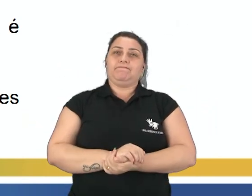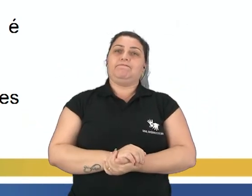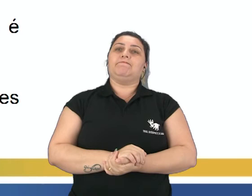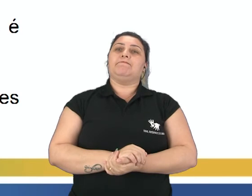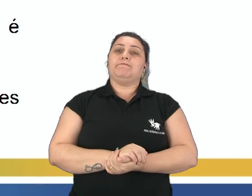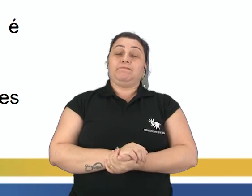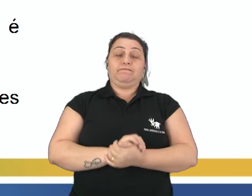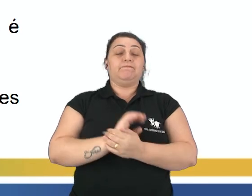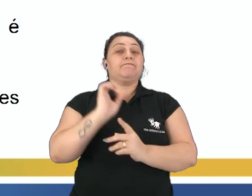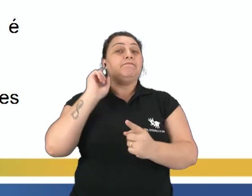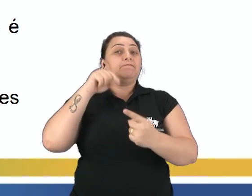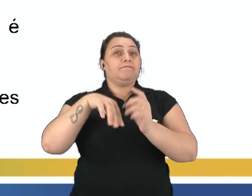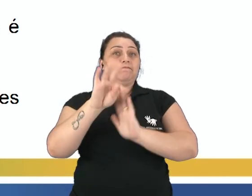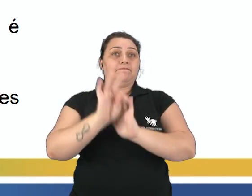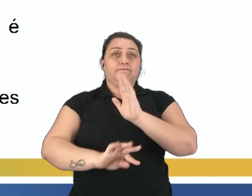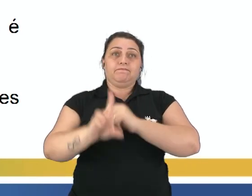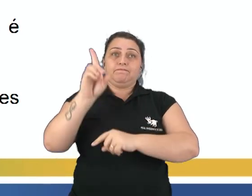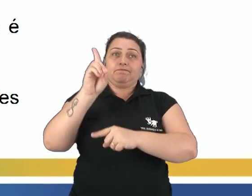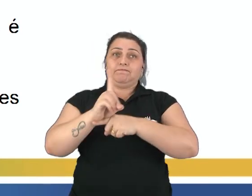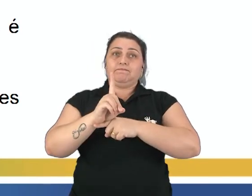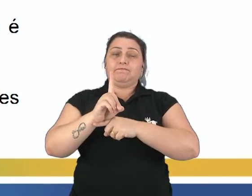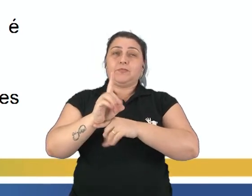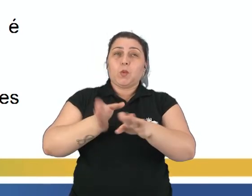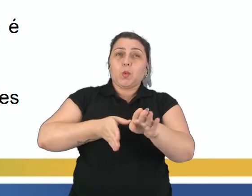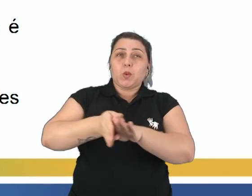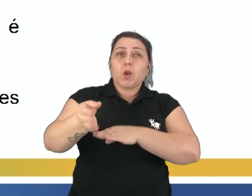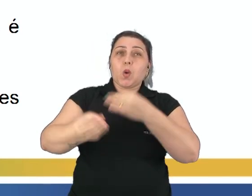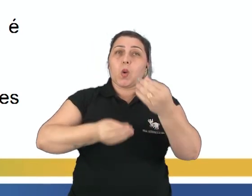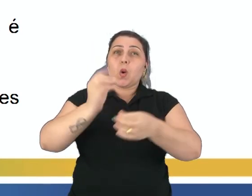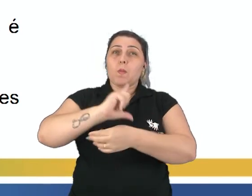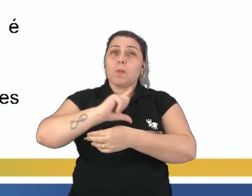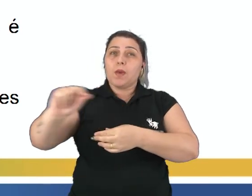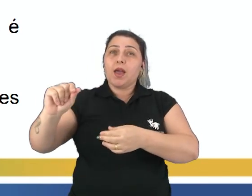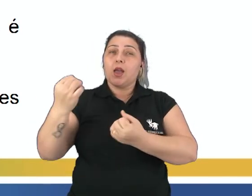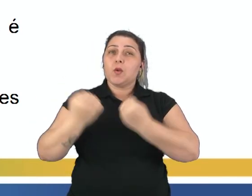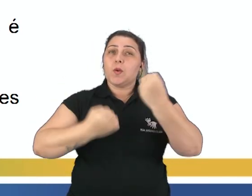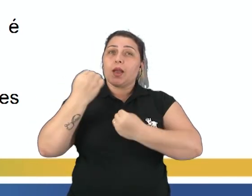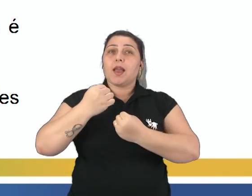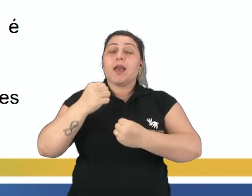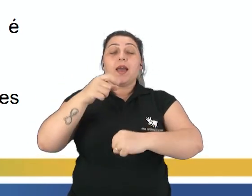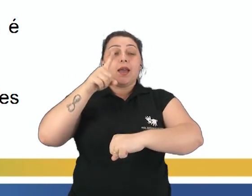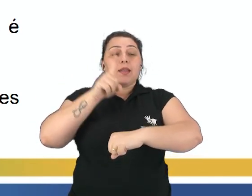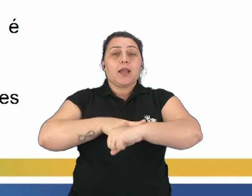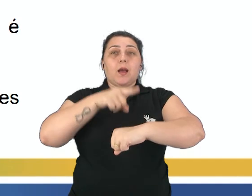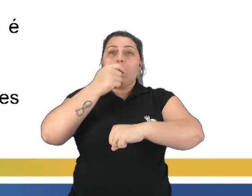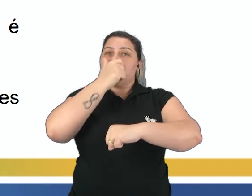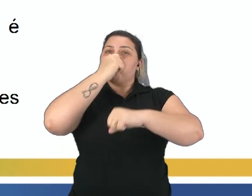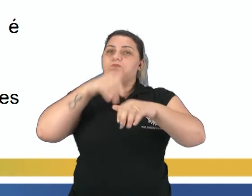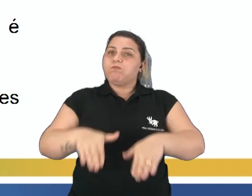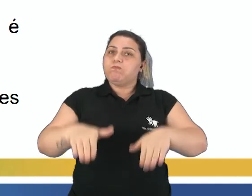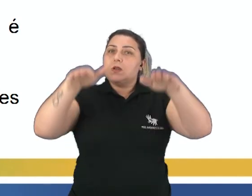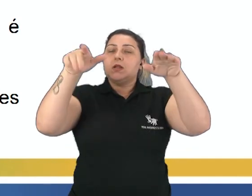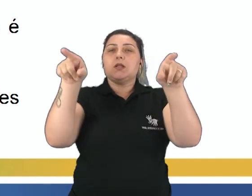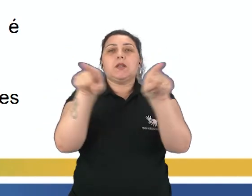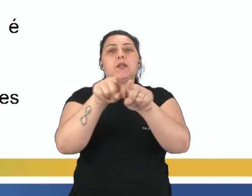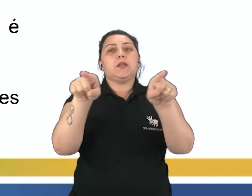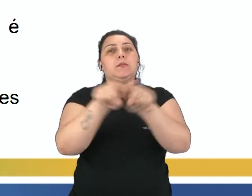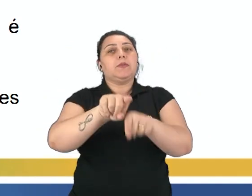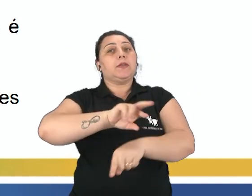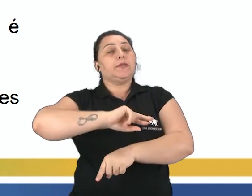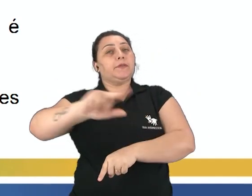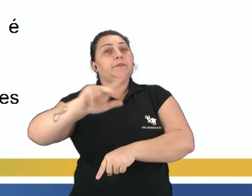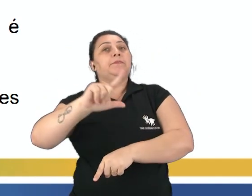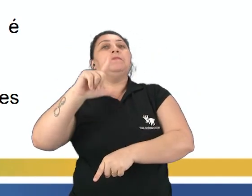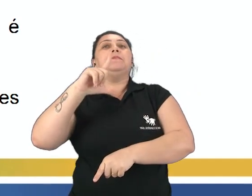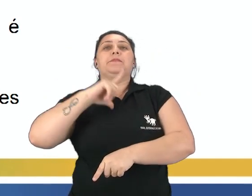do texto, né? Letra D, instruir como sair de um carro durante um alagamento, também não. Nós vemos